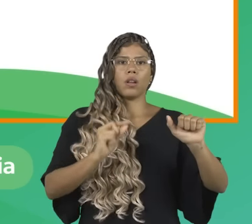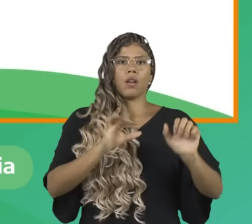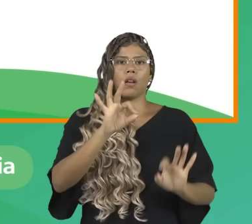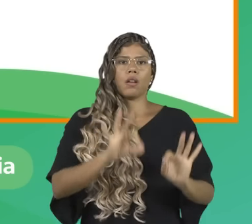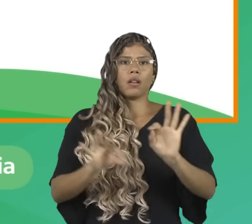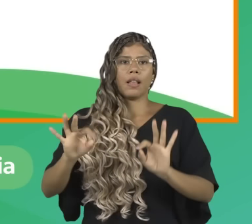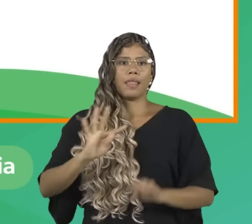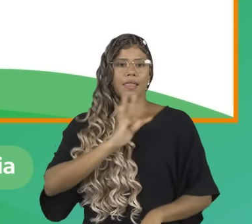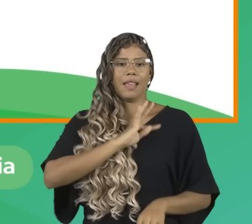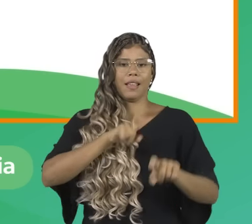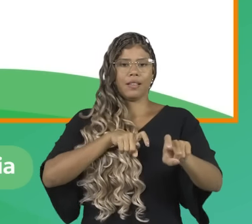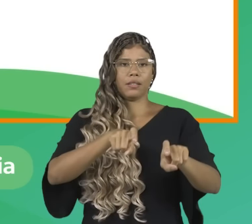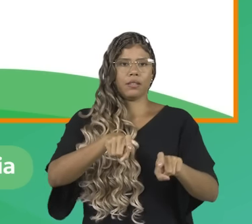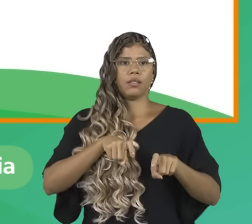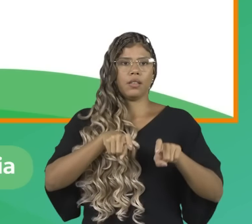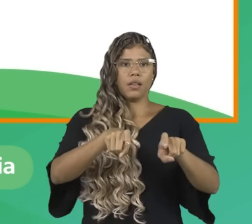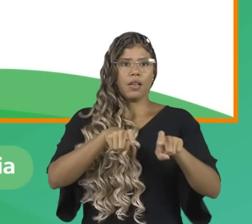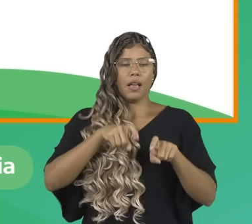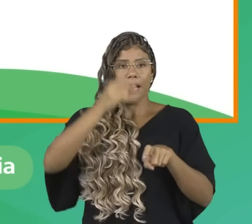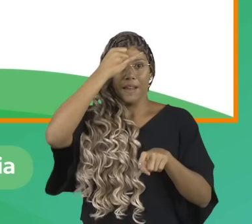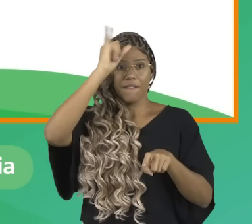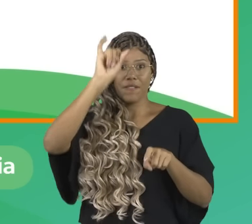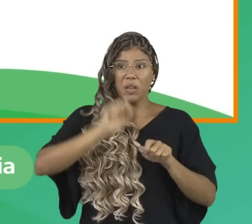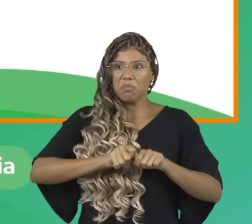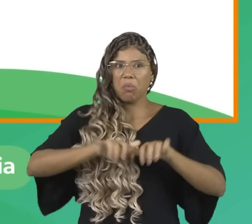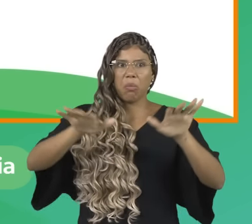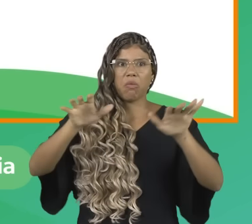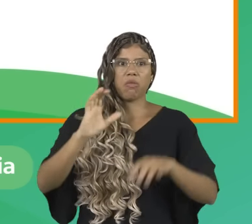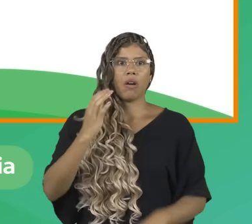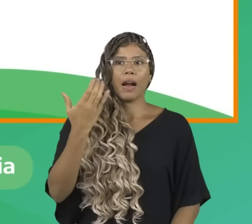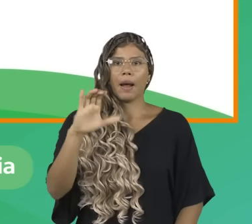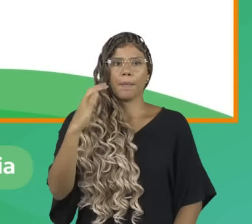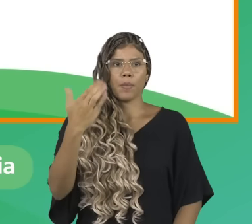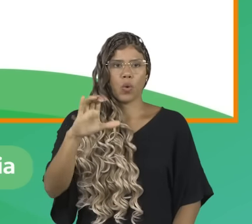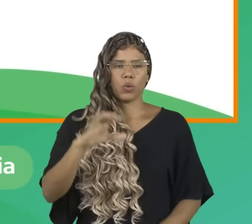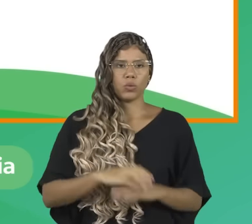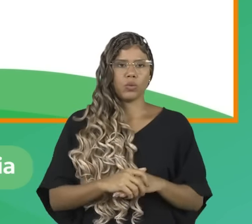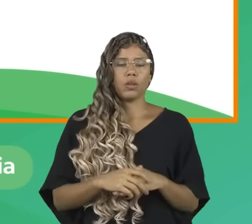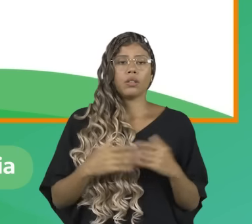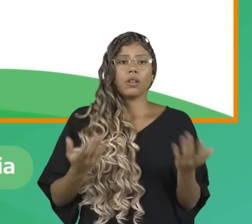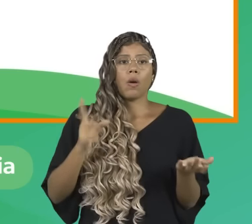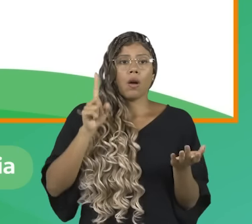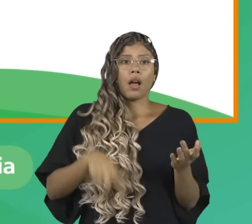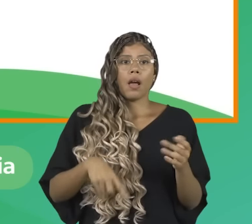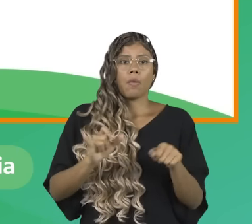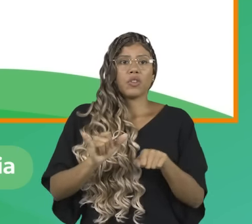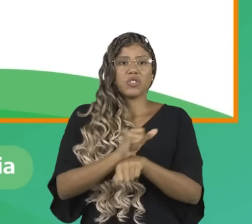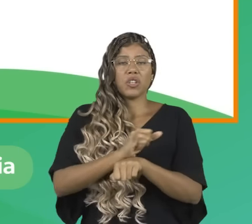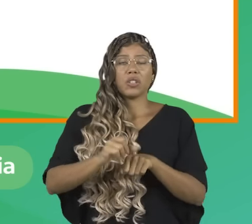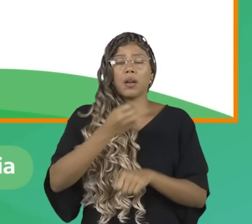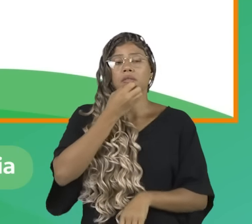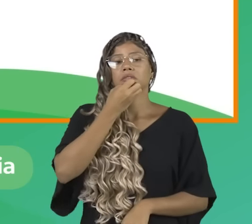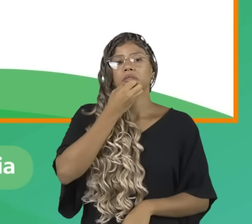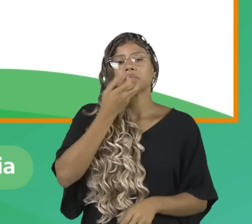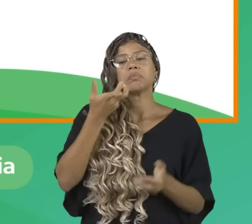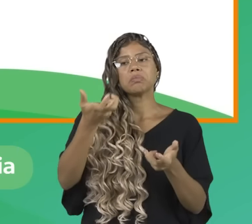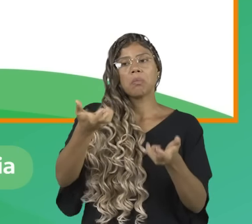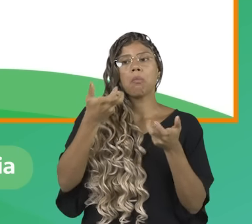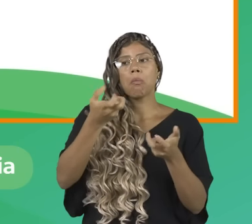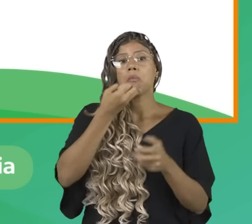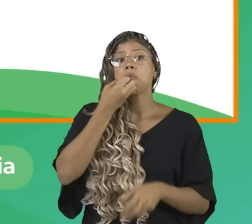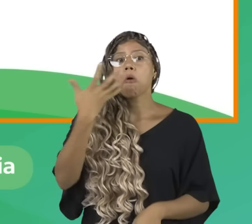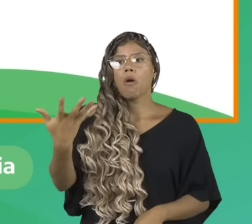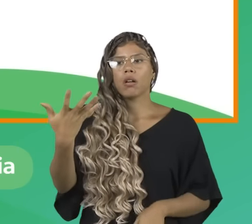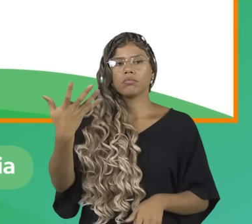carbono. Esse é, obviamente, uma estratégia desejável, então não atende a nossa pergunta. Por quê? Porque na agricultura,